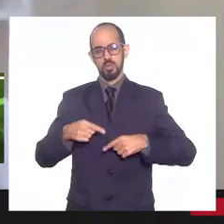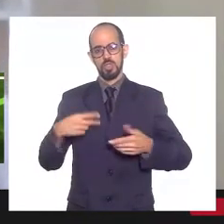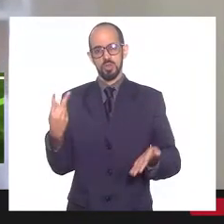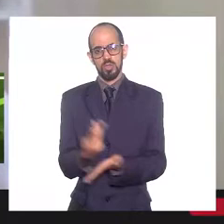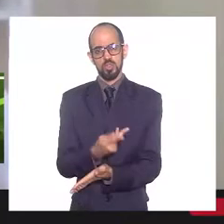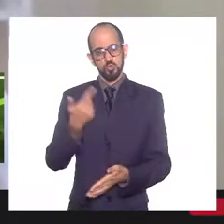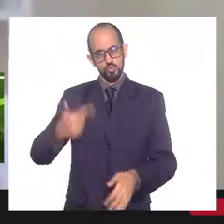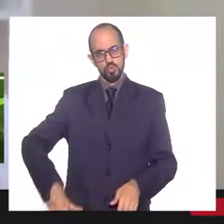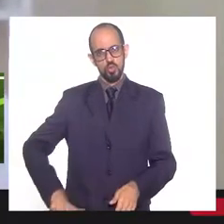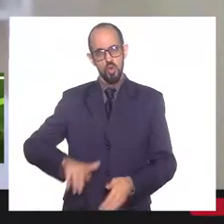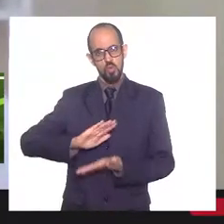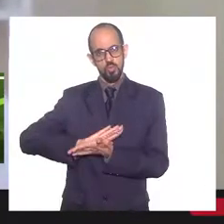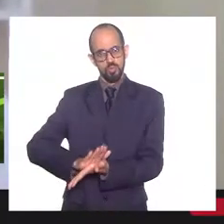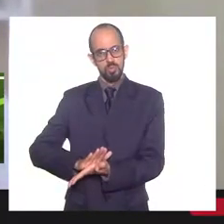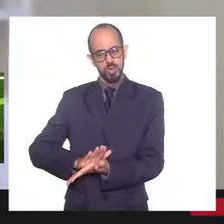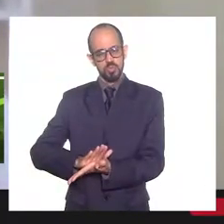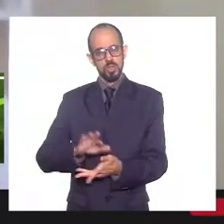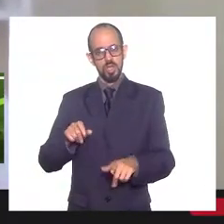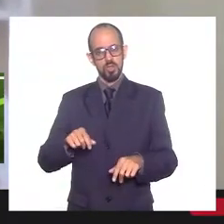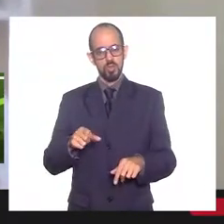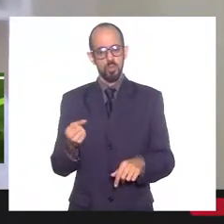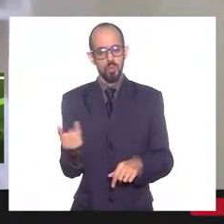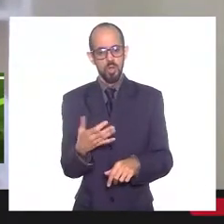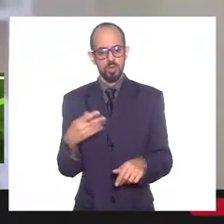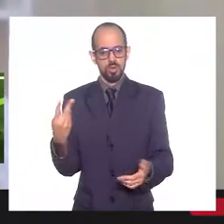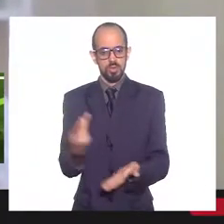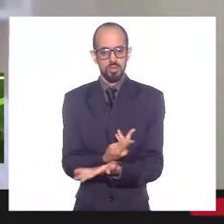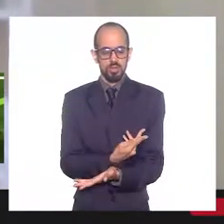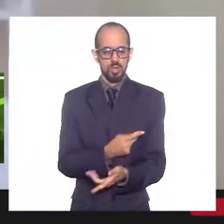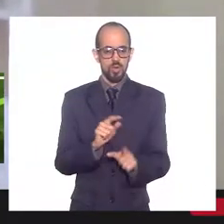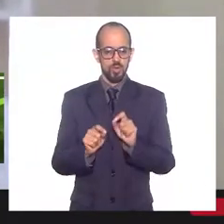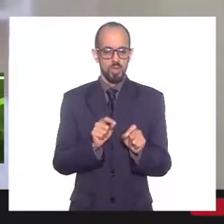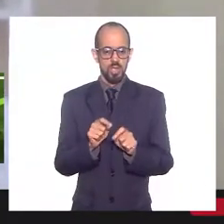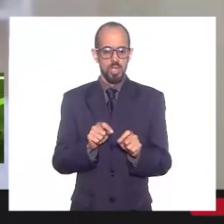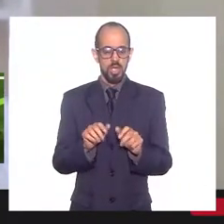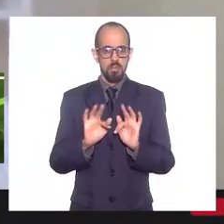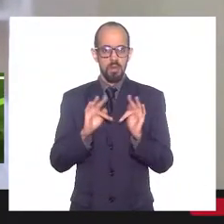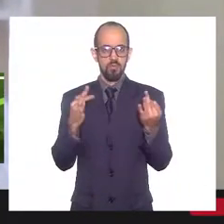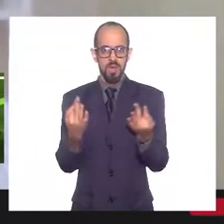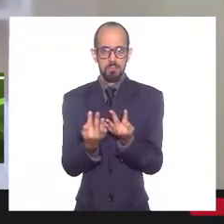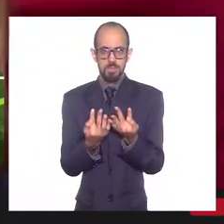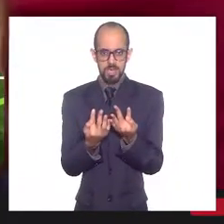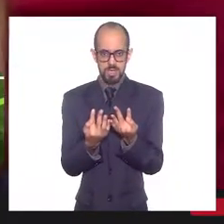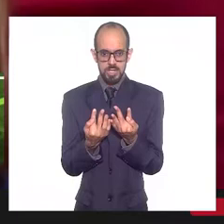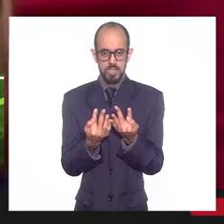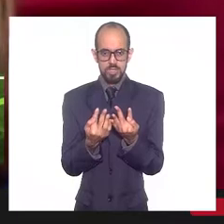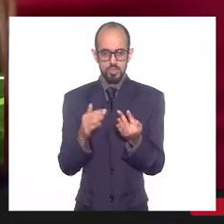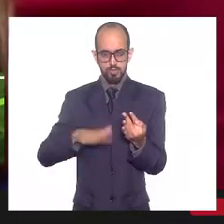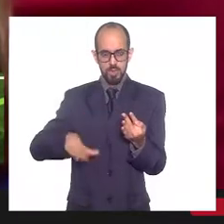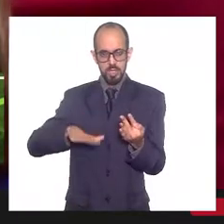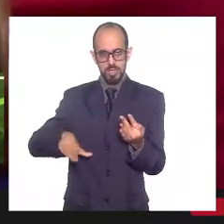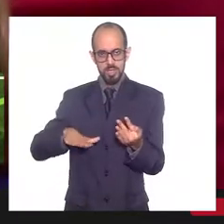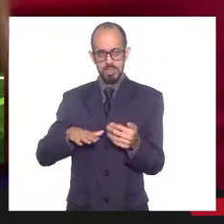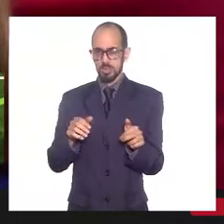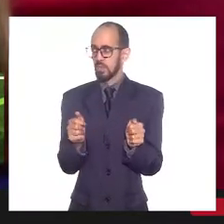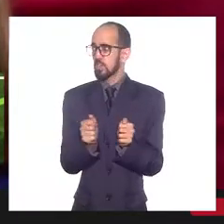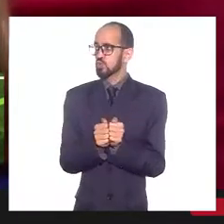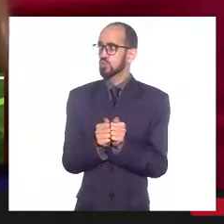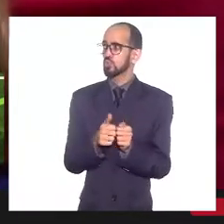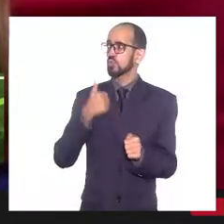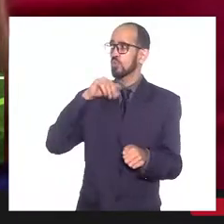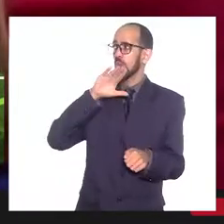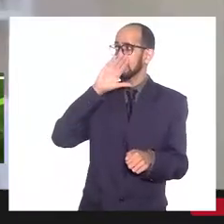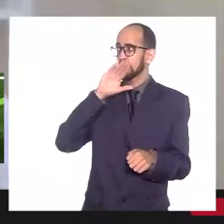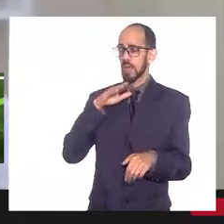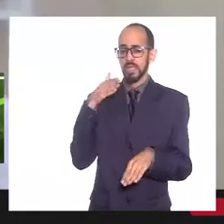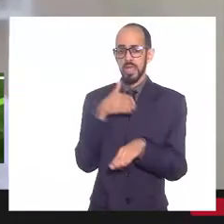intolerância quando é os pais e avós de uma criança que estava ali com a mãe